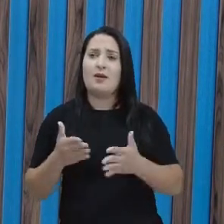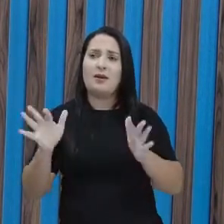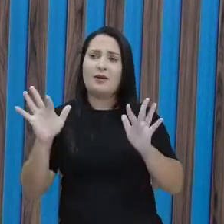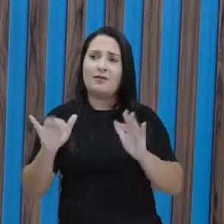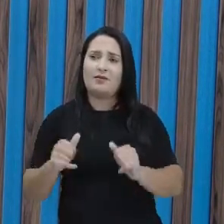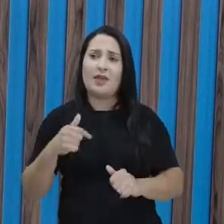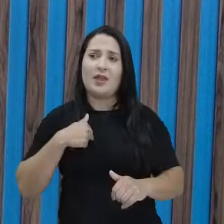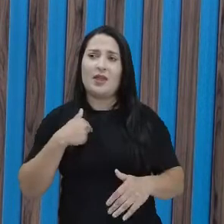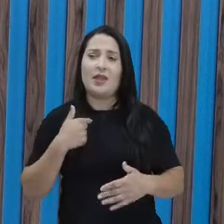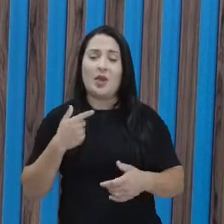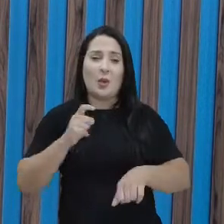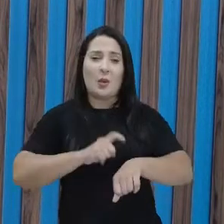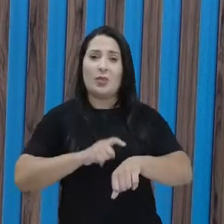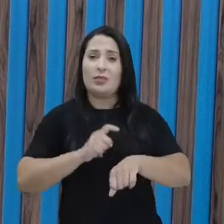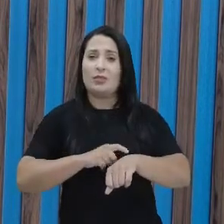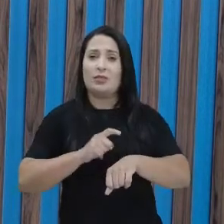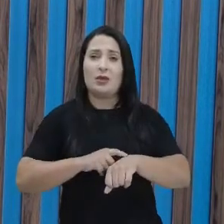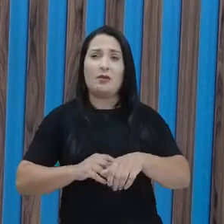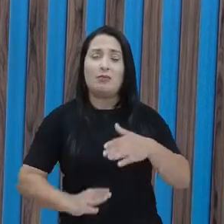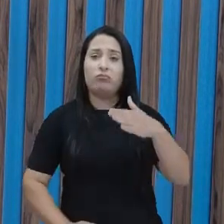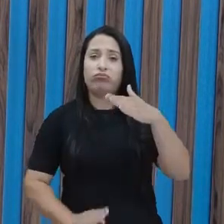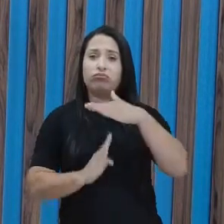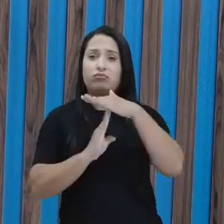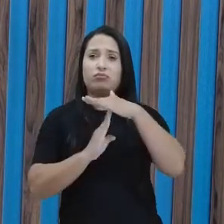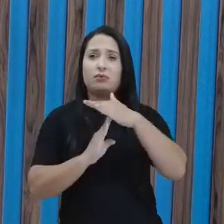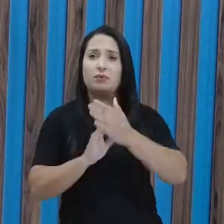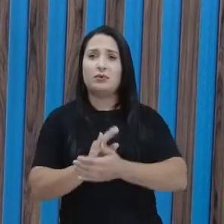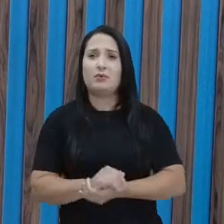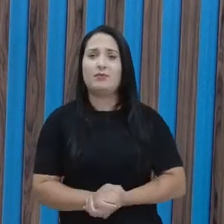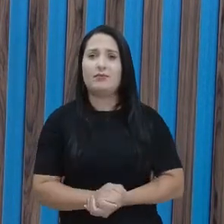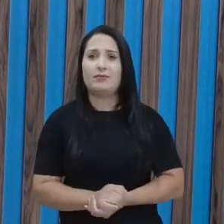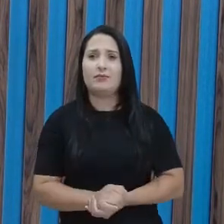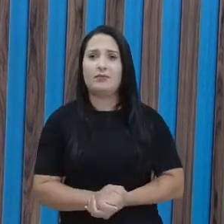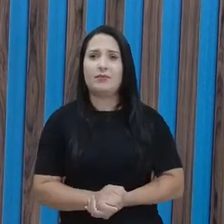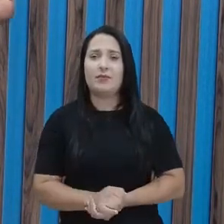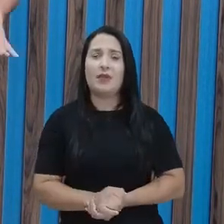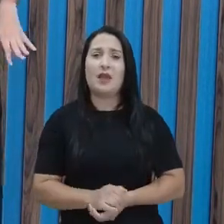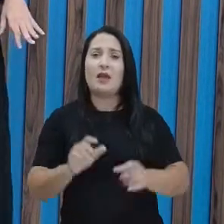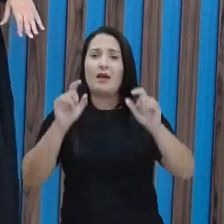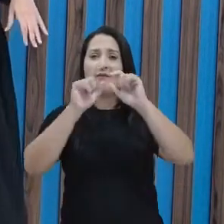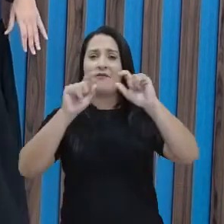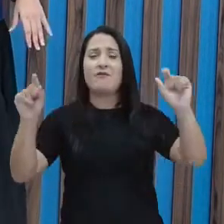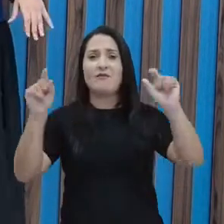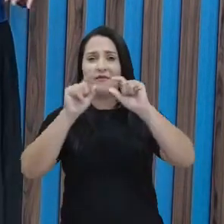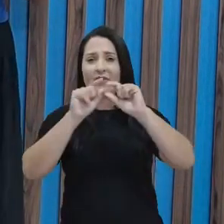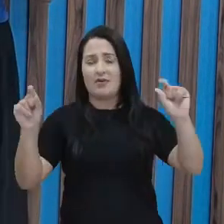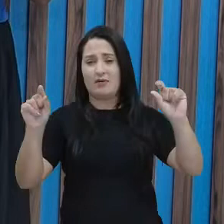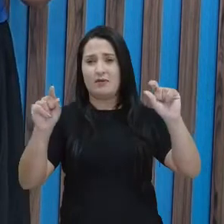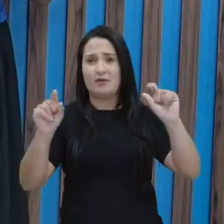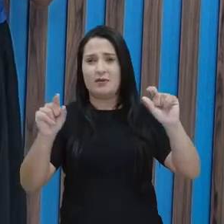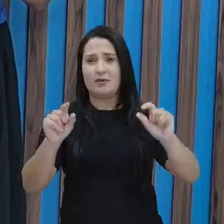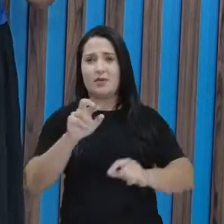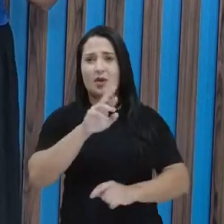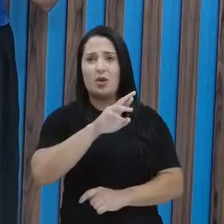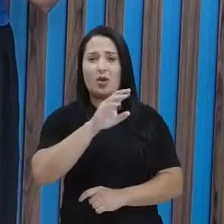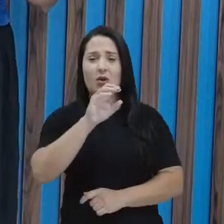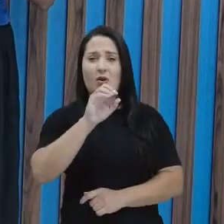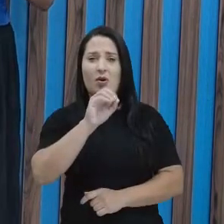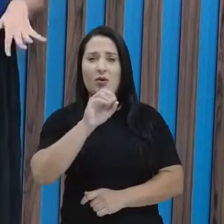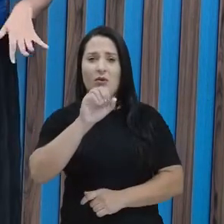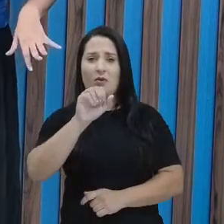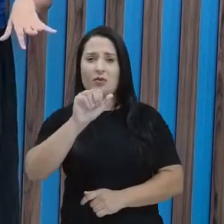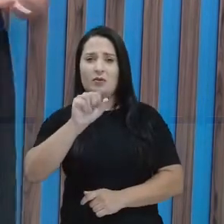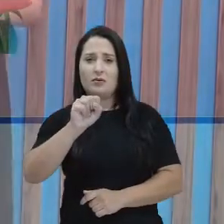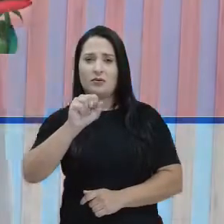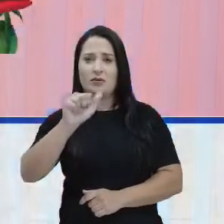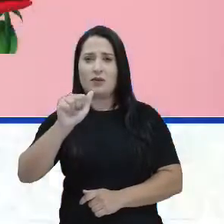estou super estourando o tempo. Aí eu vou passar, não vai ter exercício, eu queria terminar só com essa citação de Rosa Luxemburgo,